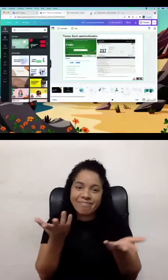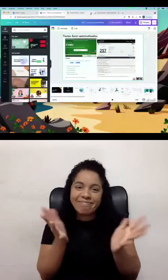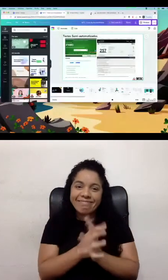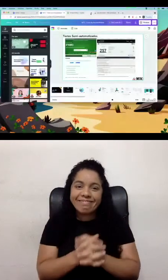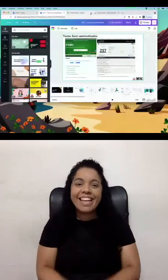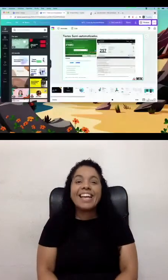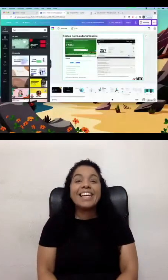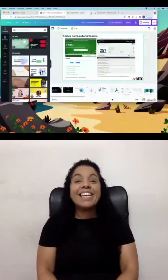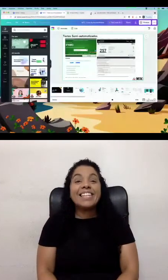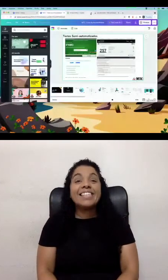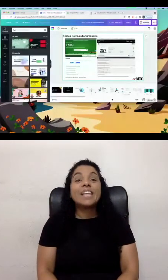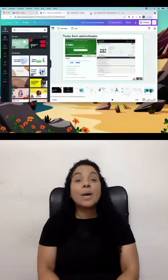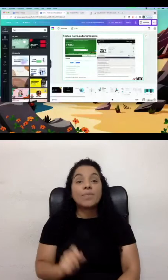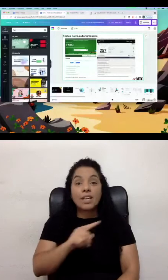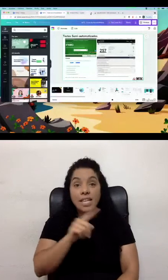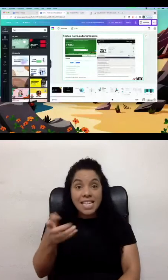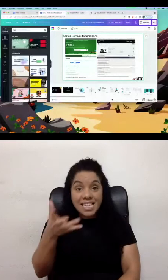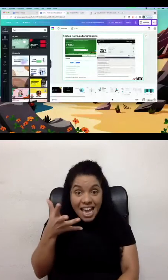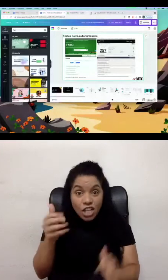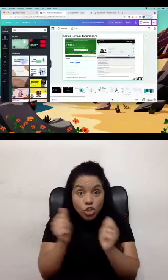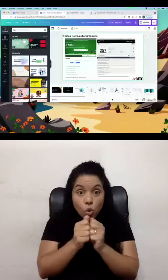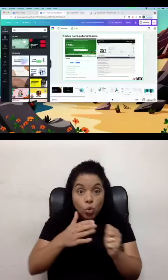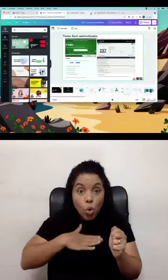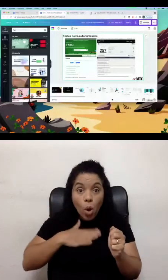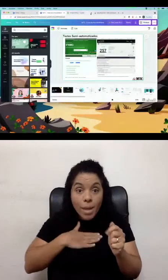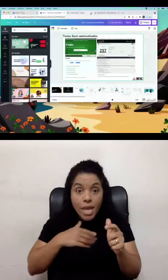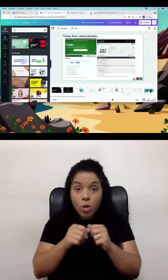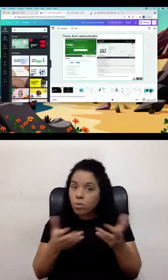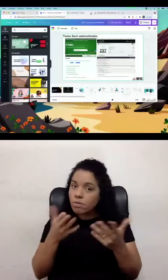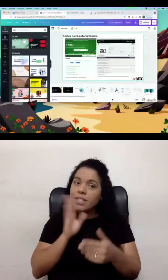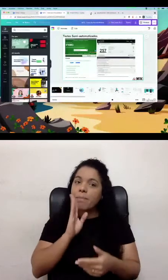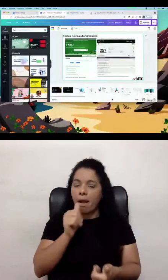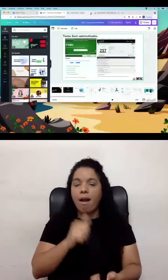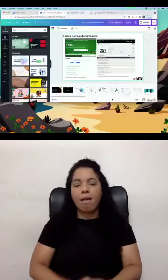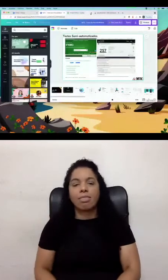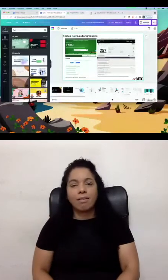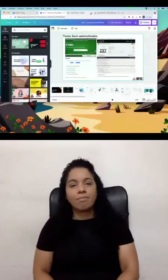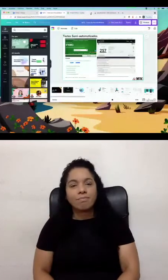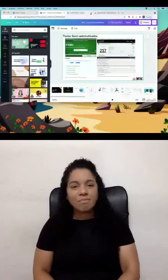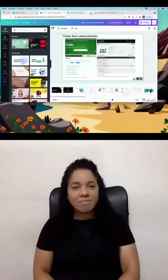Então, gente, o que vocês vão fazer? Quem quiser fazer junto comigo, vai ser bacana. Ó,